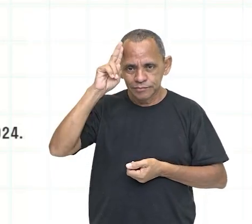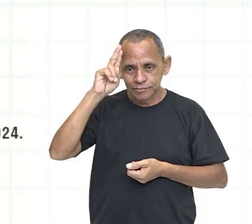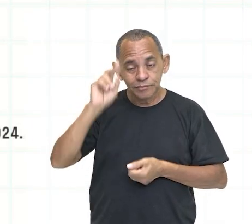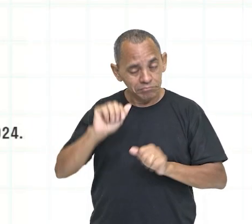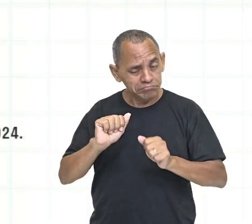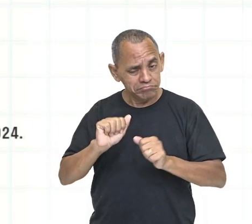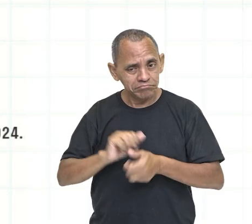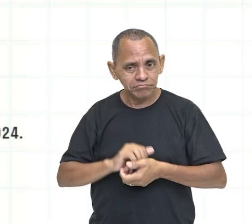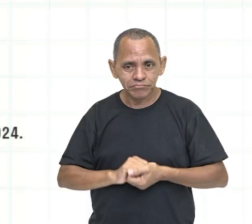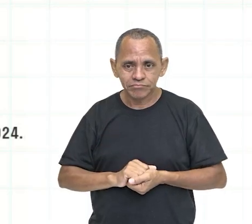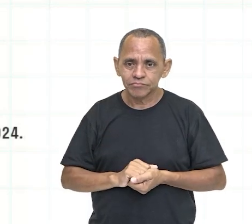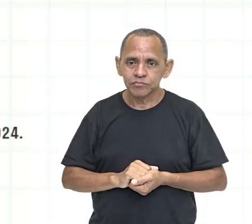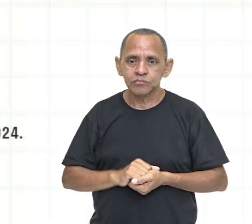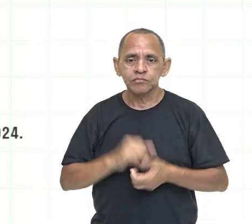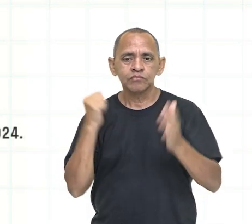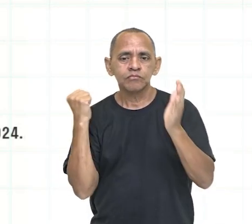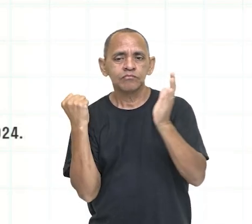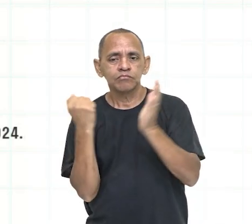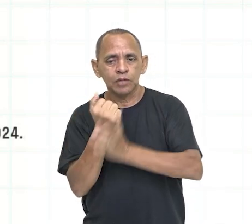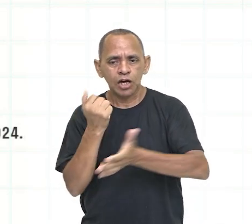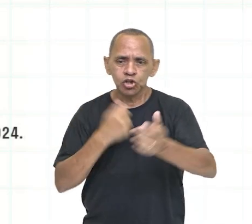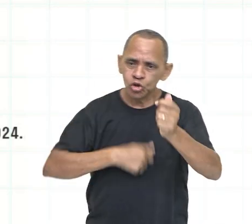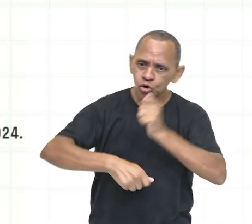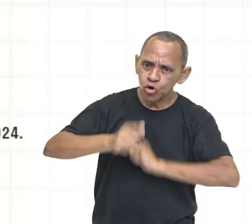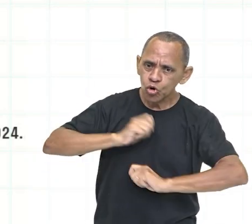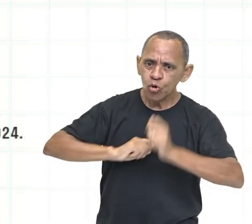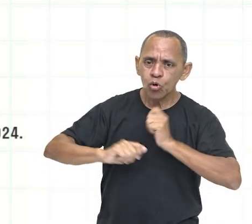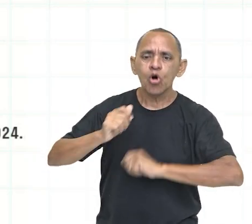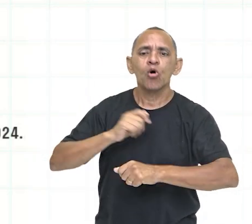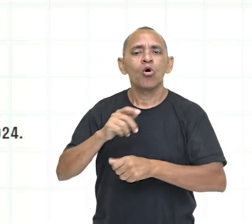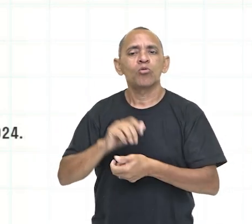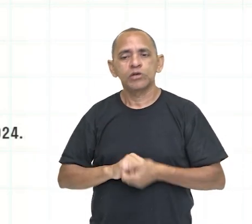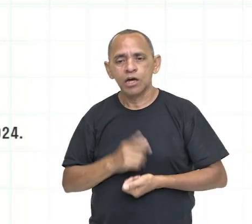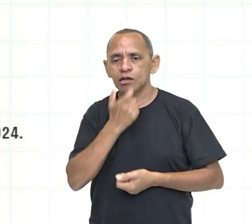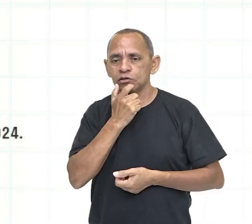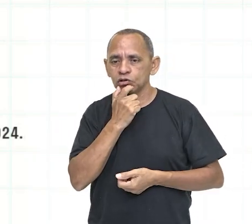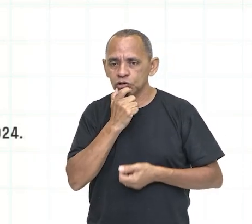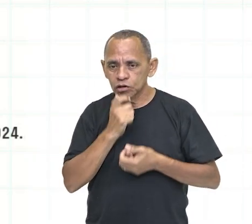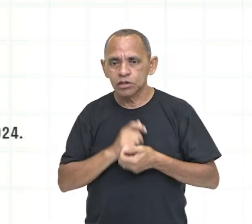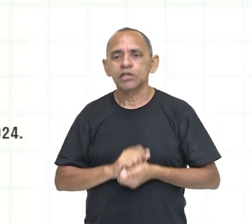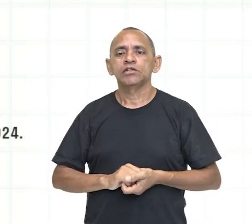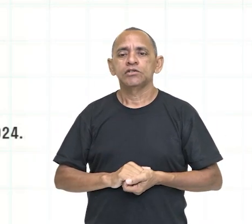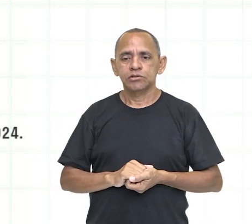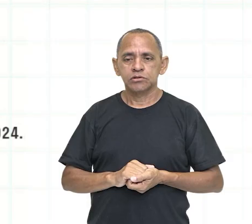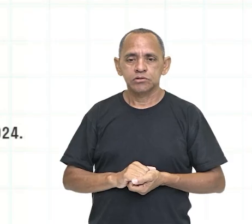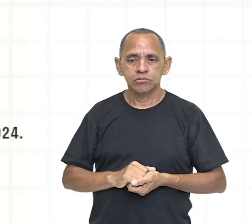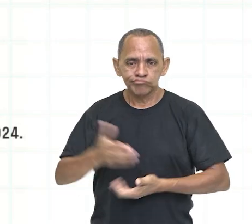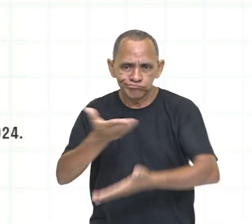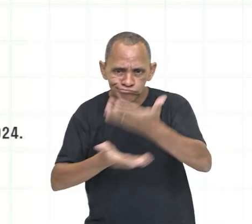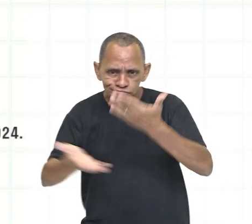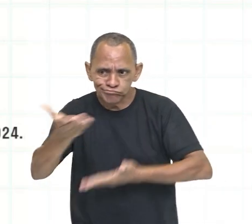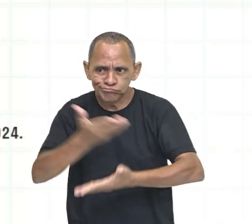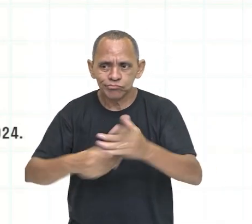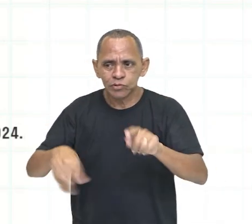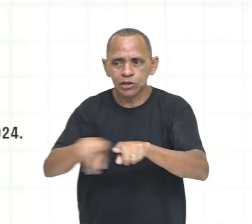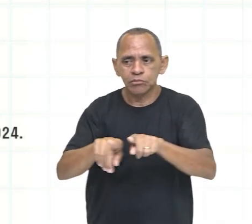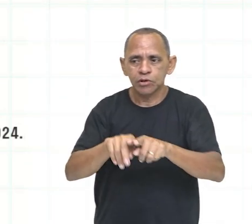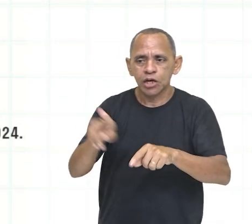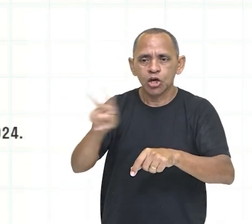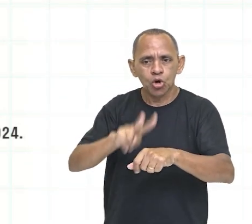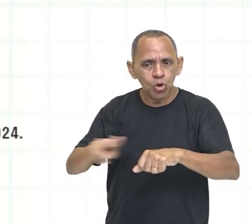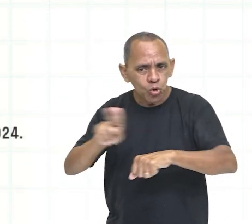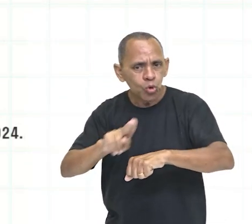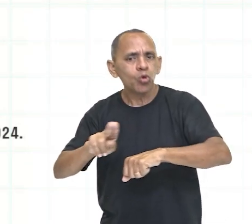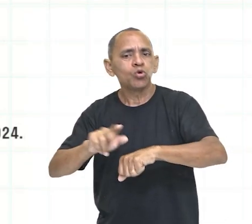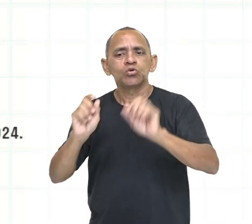E. O impacto econômico do inglês como língua global de negócios. Impacto econômico. Lá